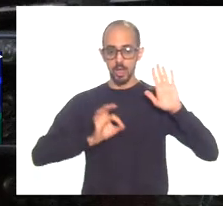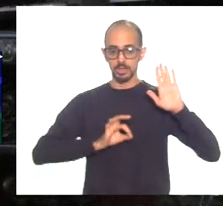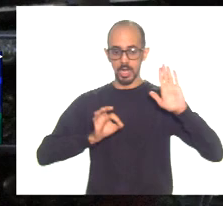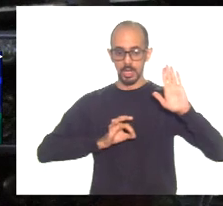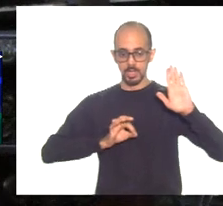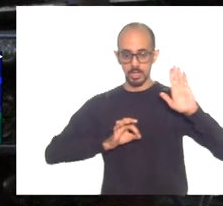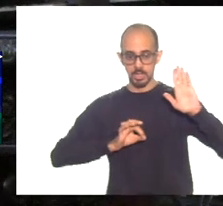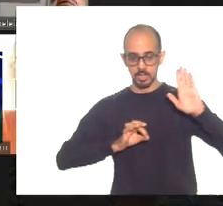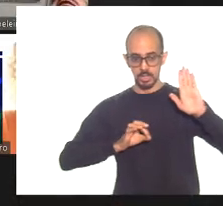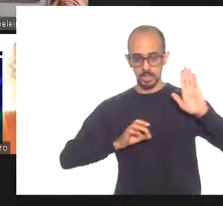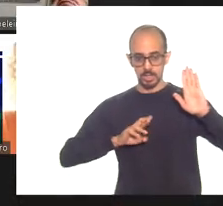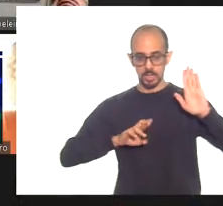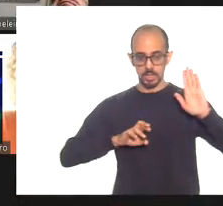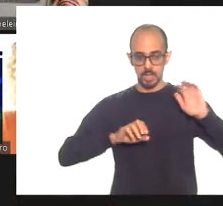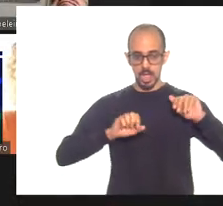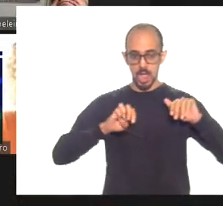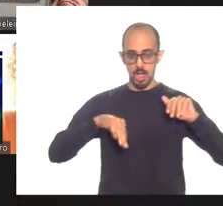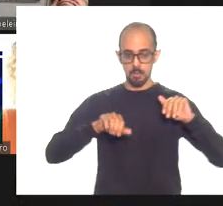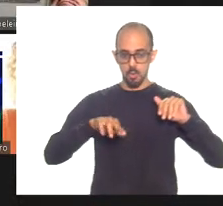Presidente